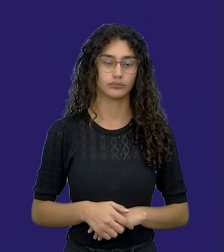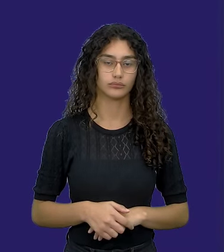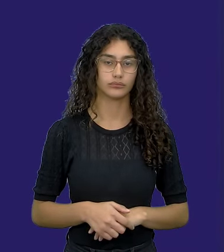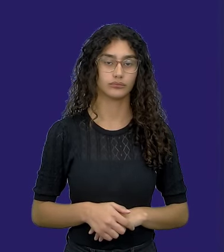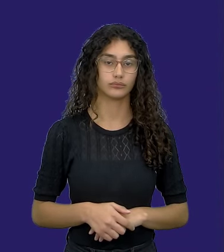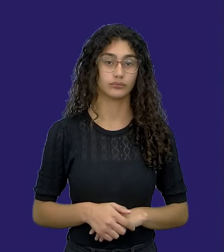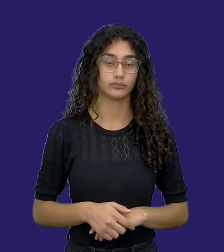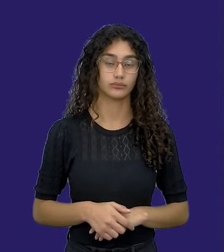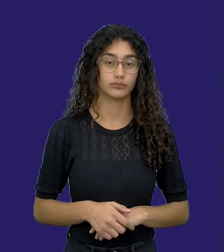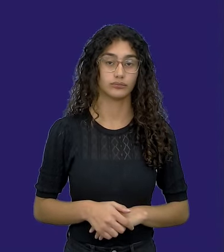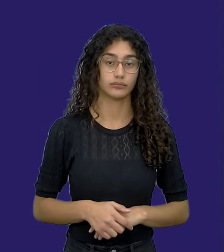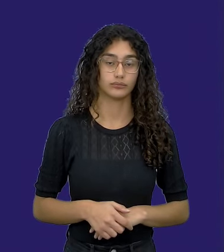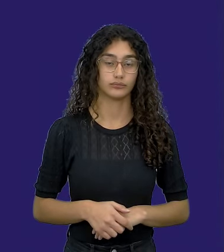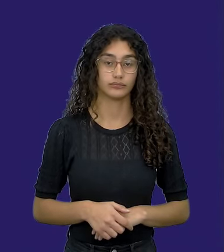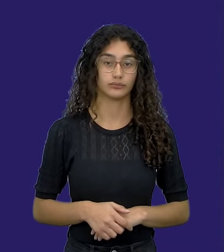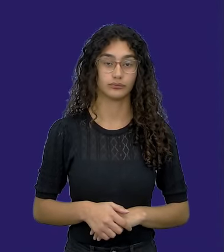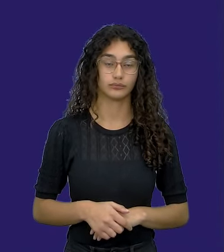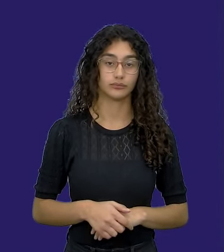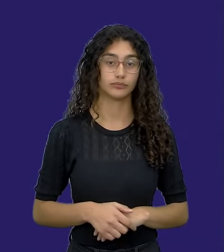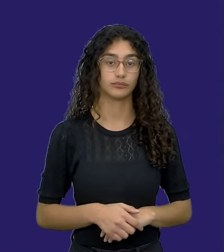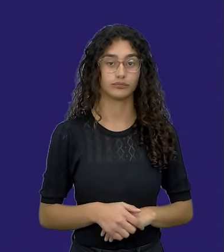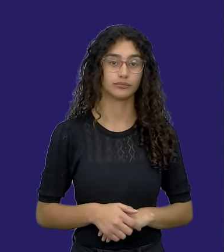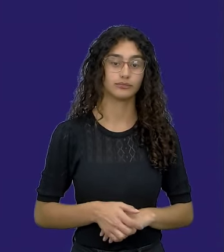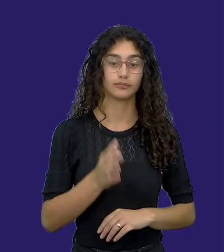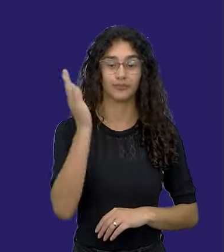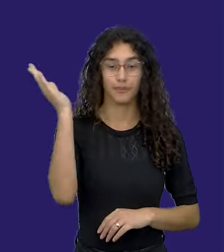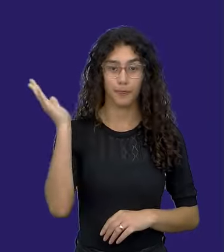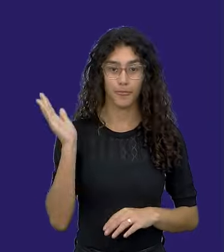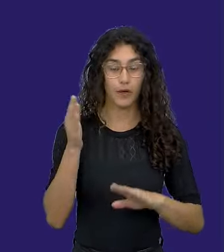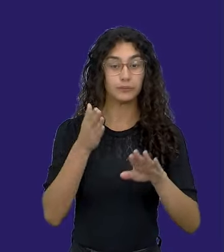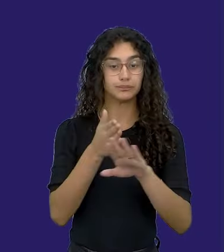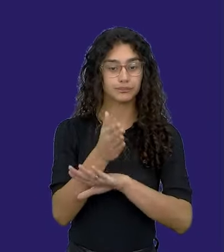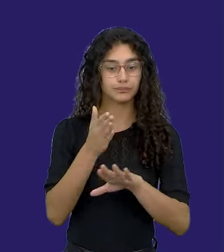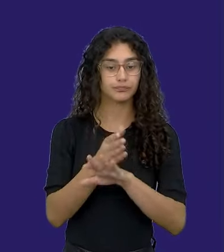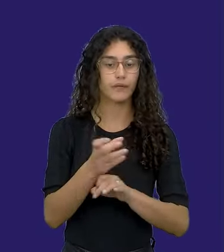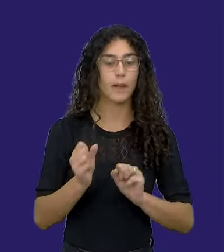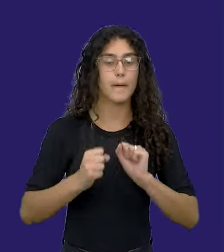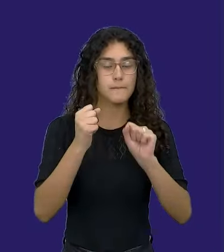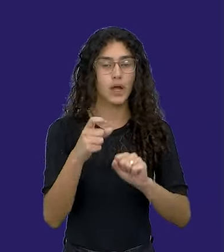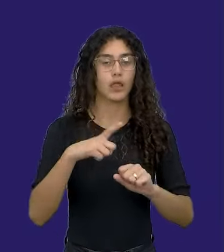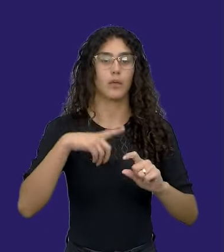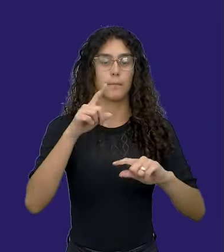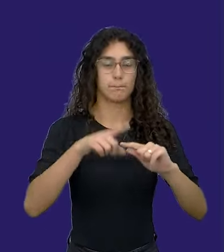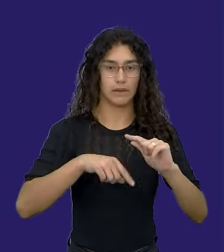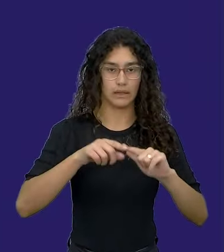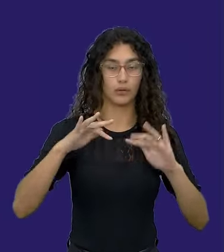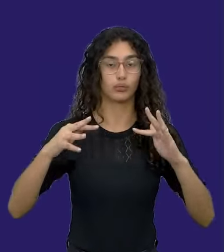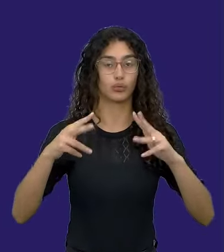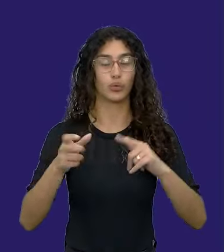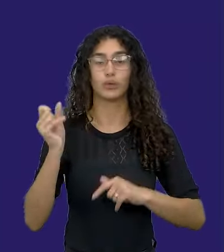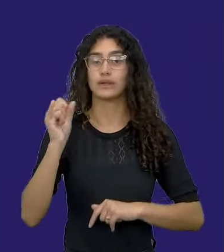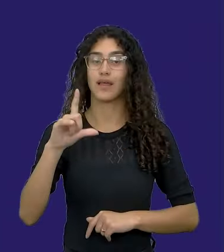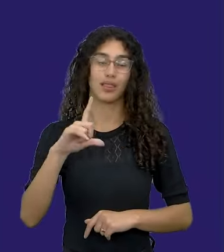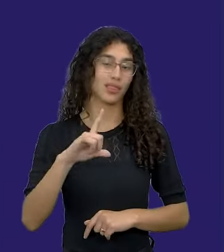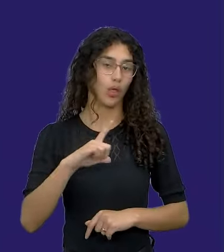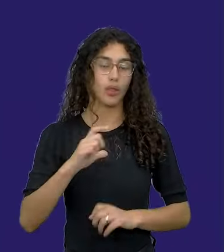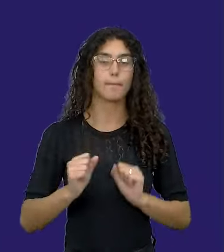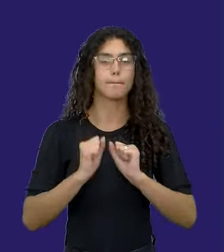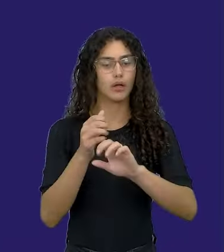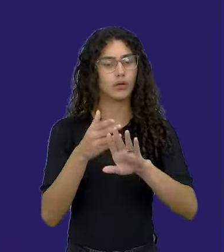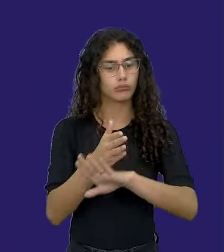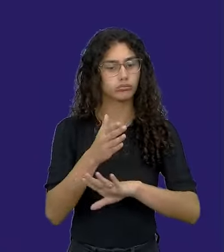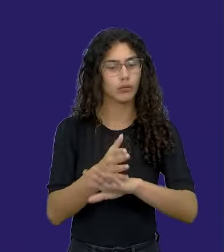Aqui, então, a gente tem nessa tela um acesso, né, para que vocês possam aí ter o material, caso não tenha material físico, pode